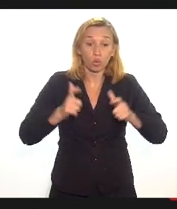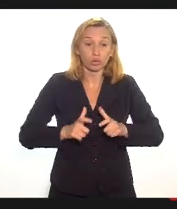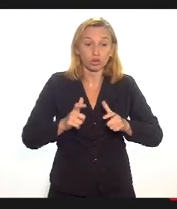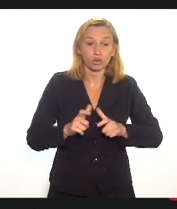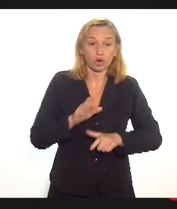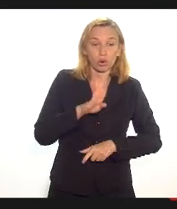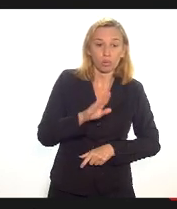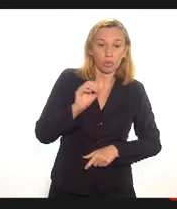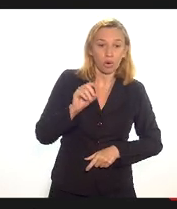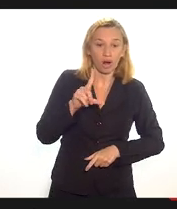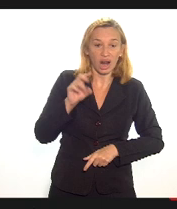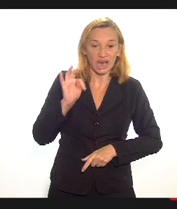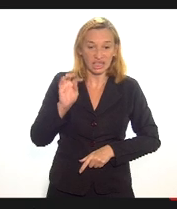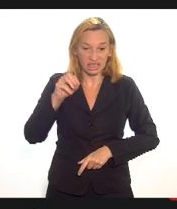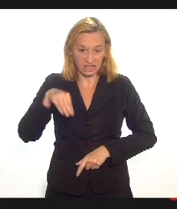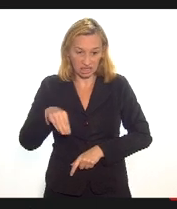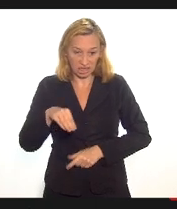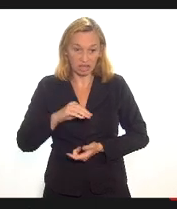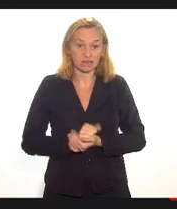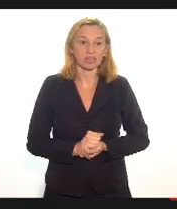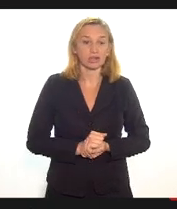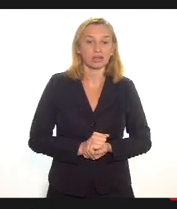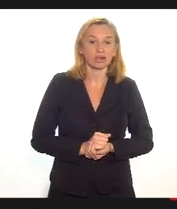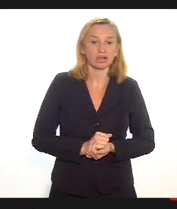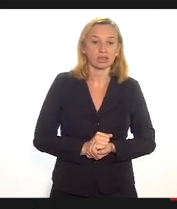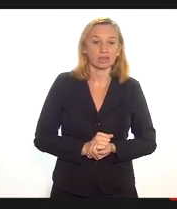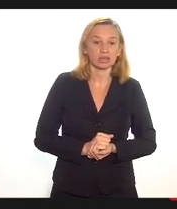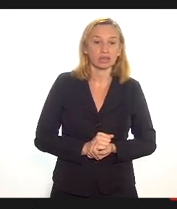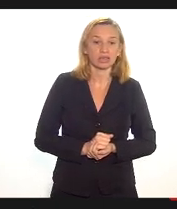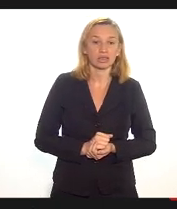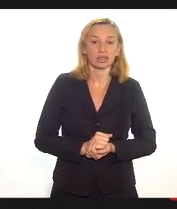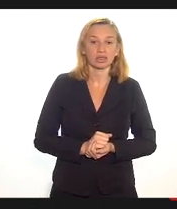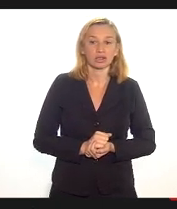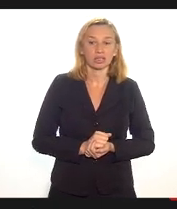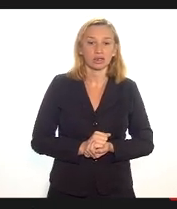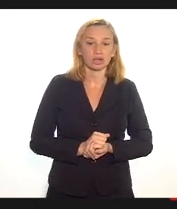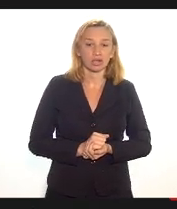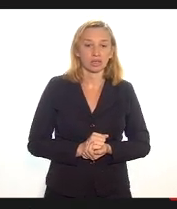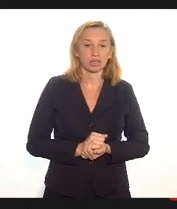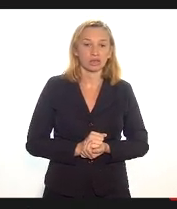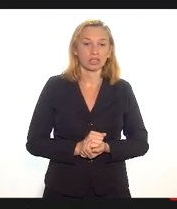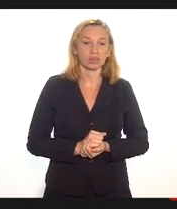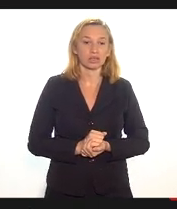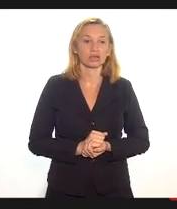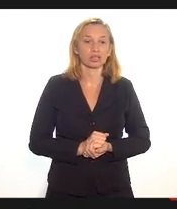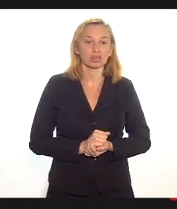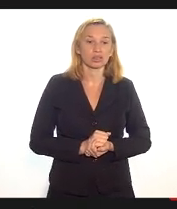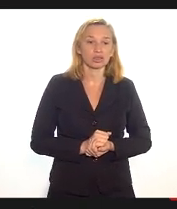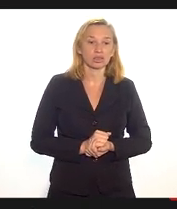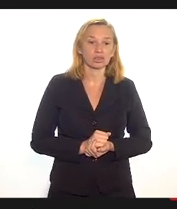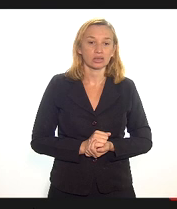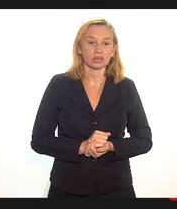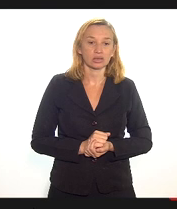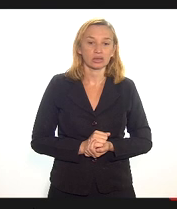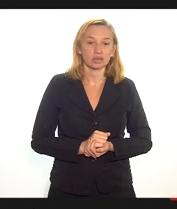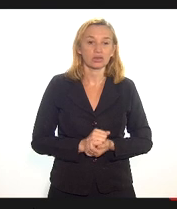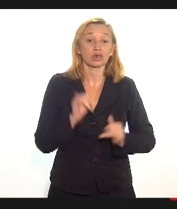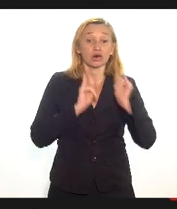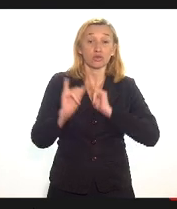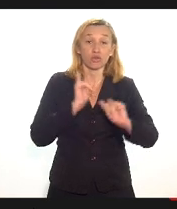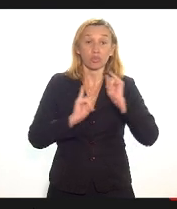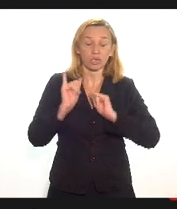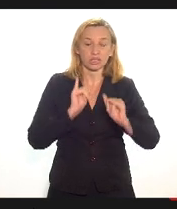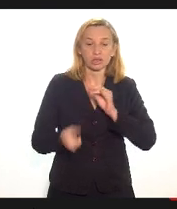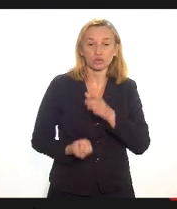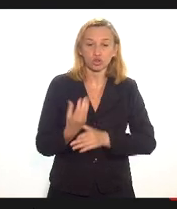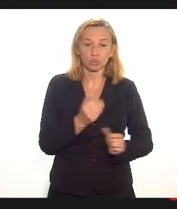boletins, que no caso aqui está o BMP e o DAP, né, que já vem o que significa cada um, que são boletins de informação de